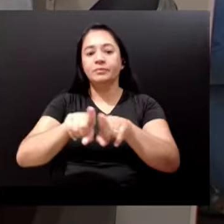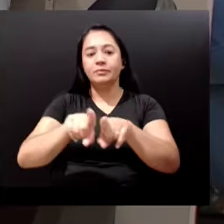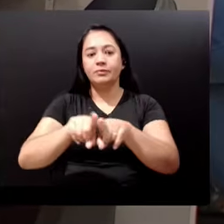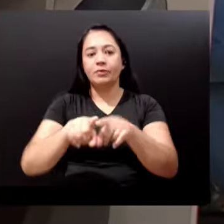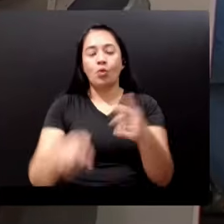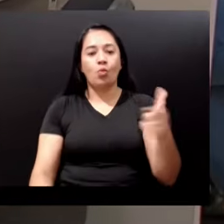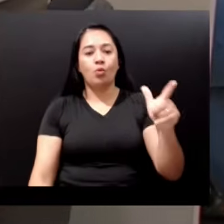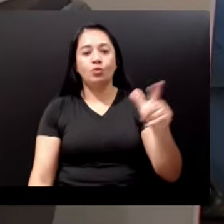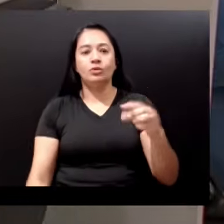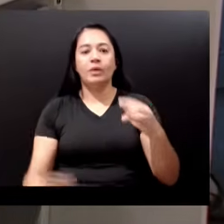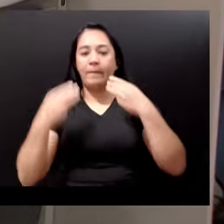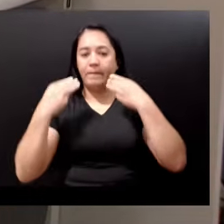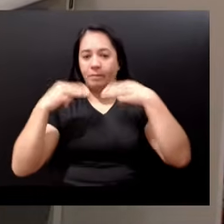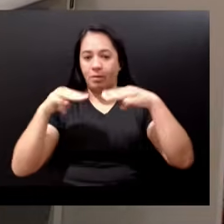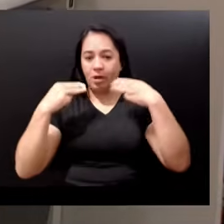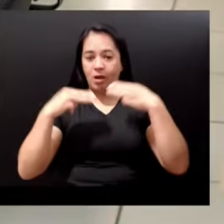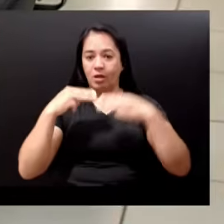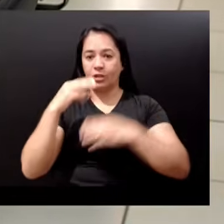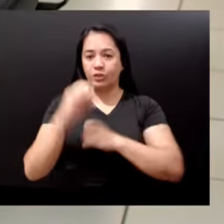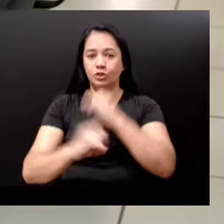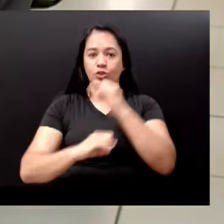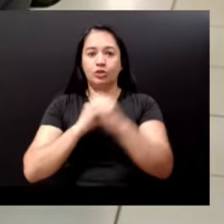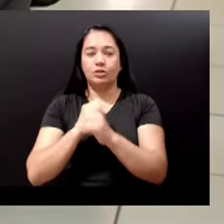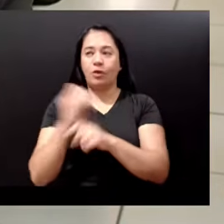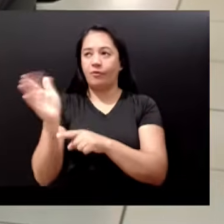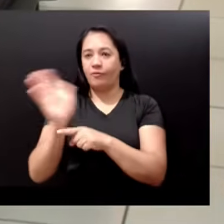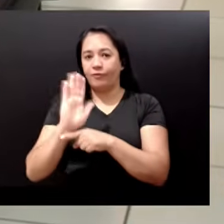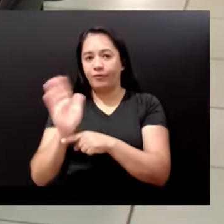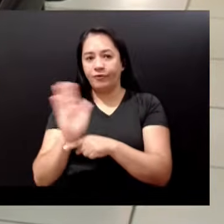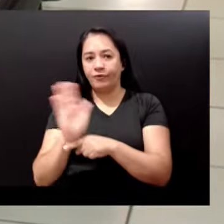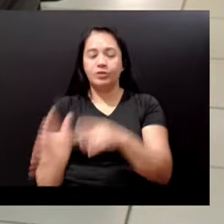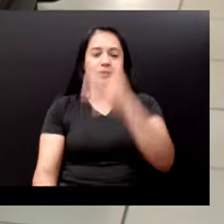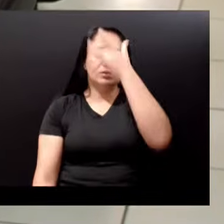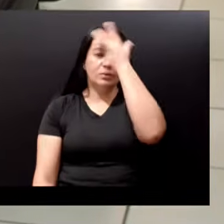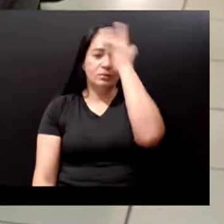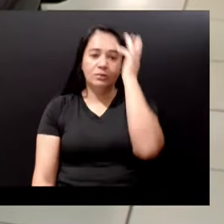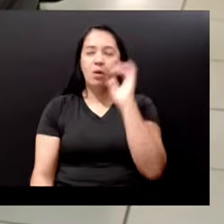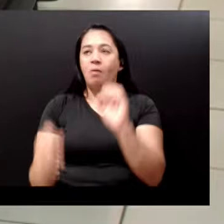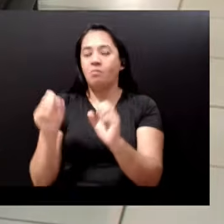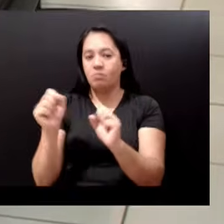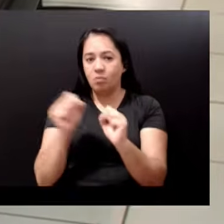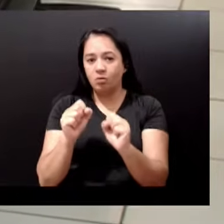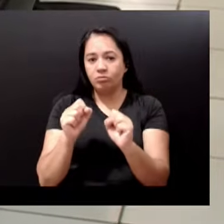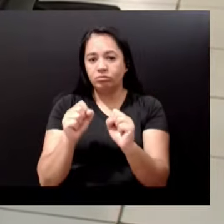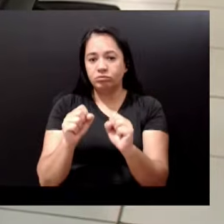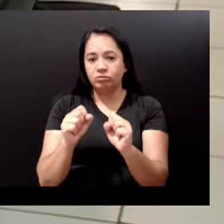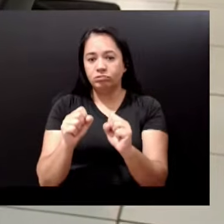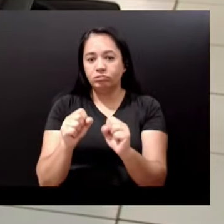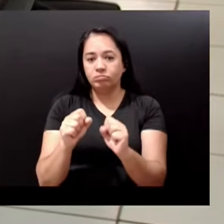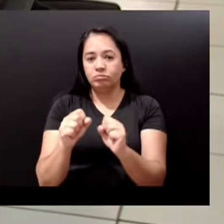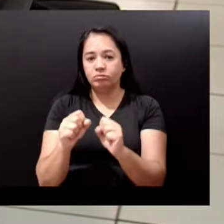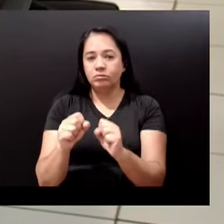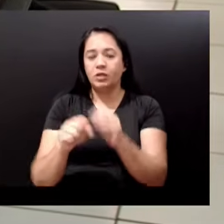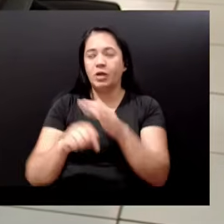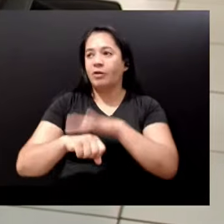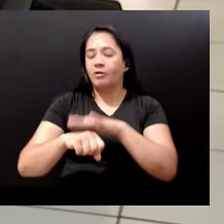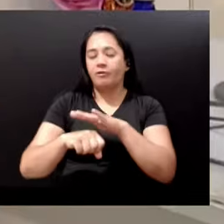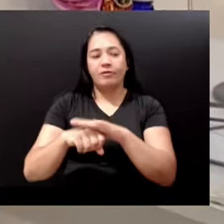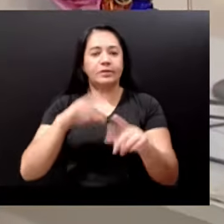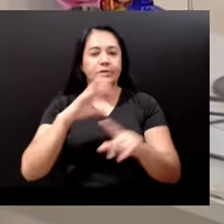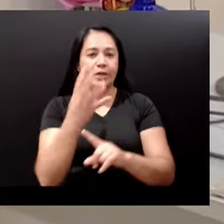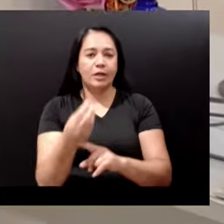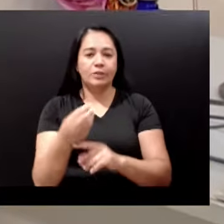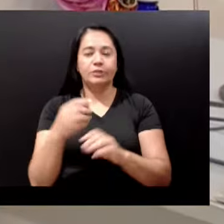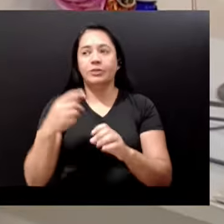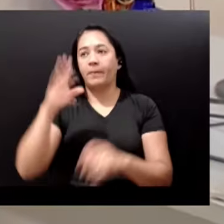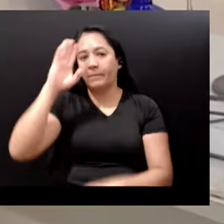digital, de vídeo, onde as pessoas podem, aquelas pessoas que fazem sua própria arte ou microempreendedores,